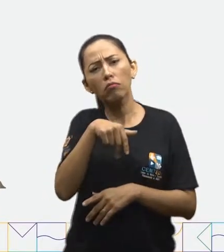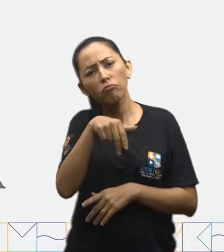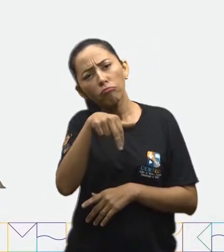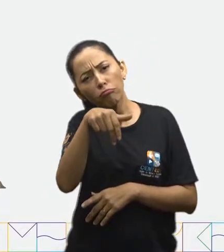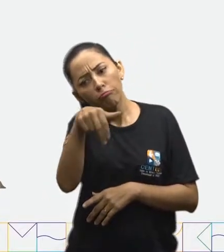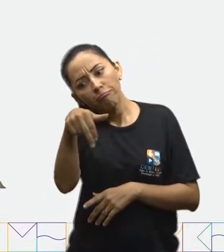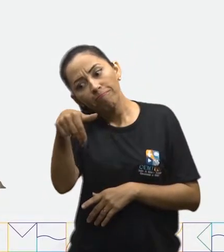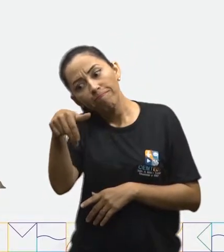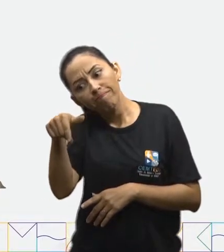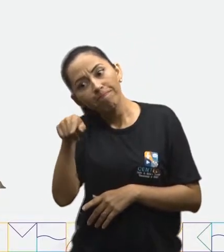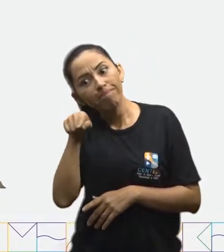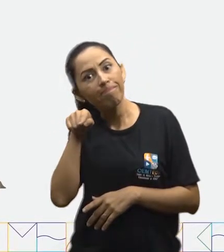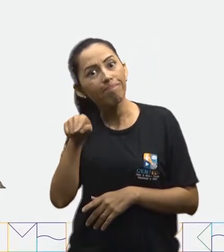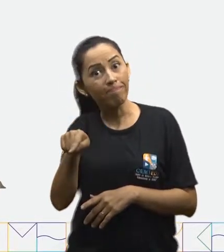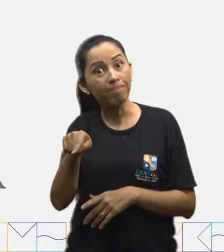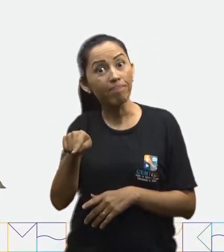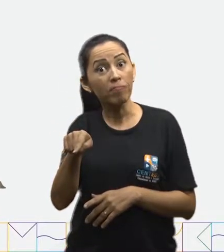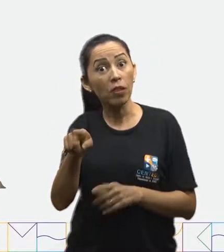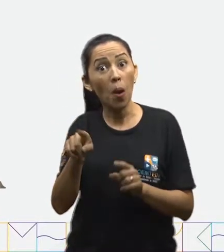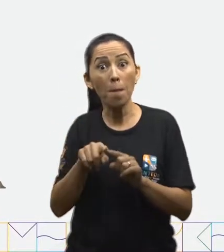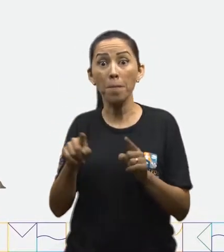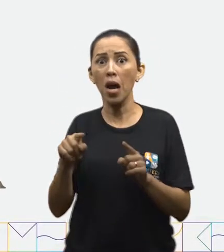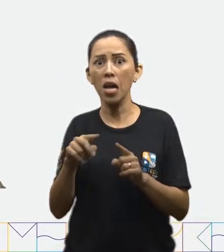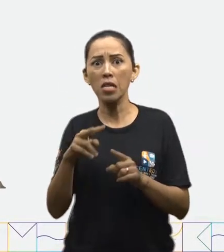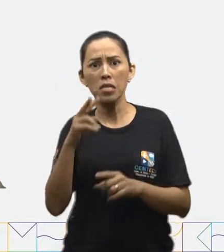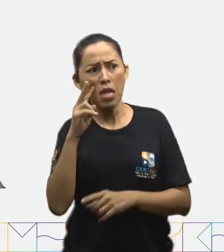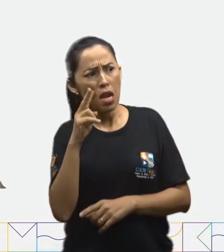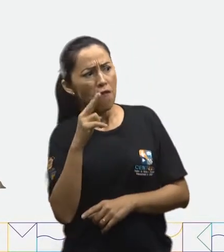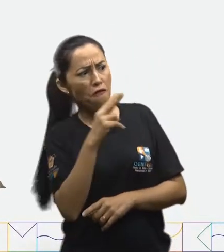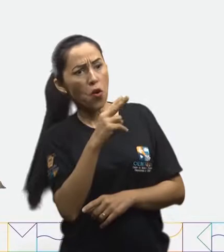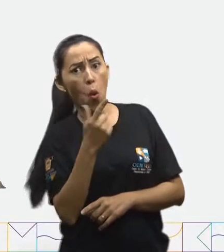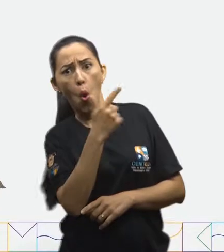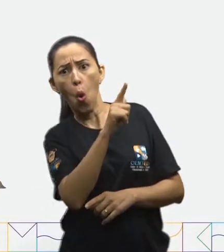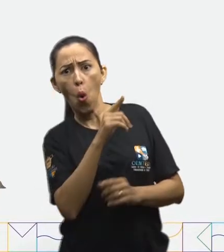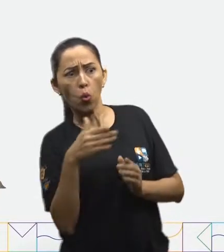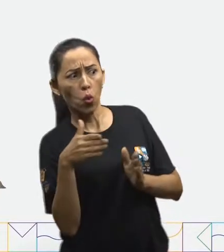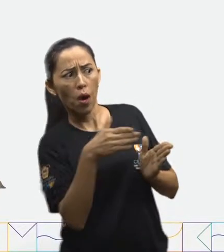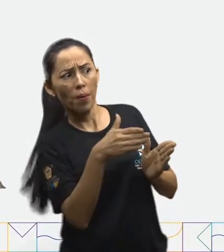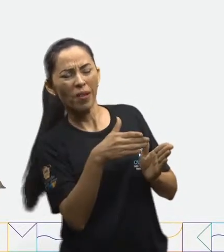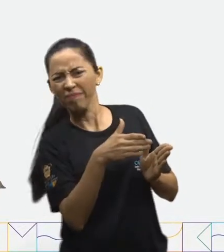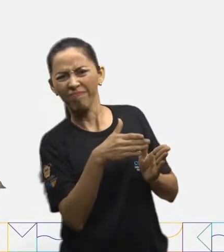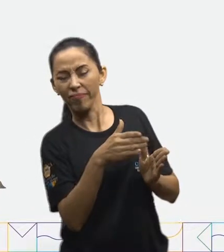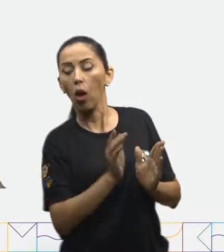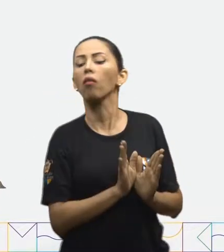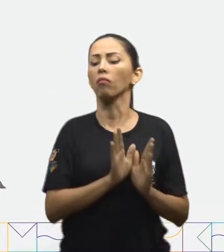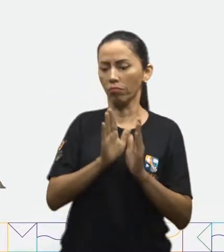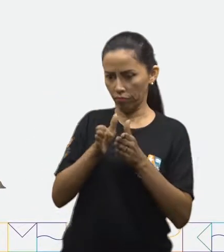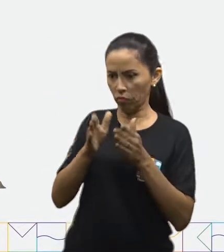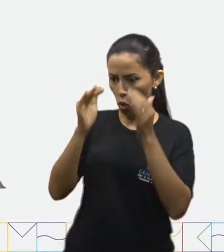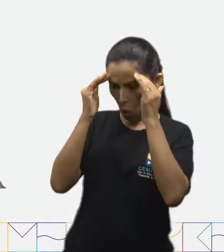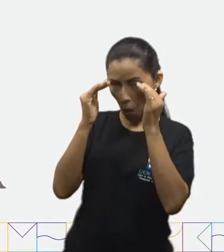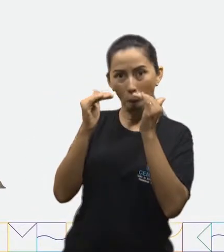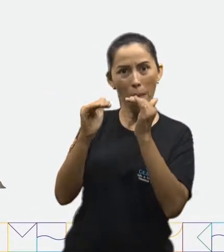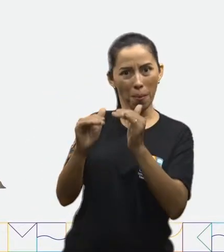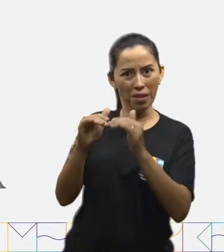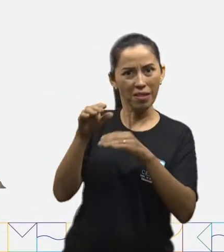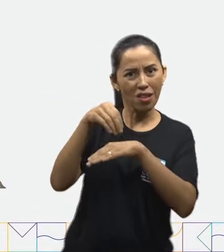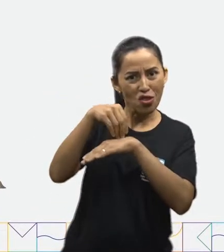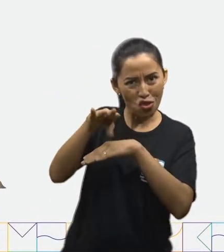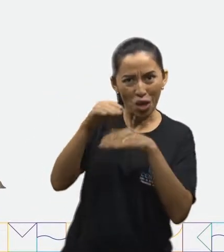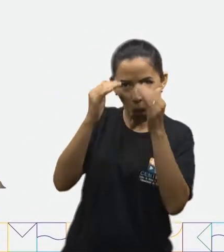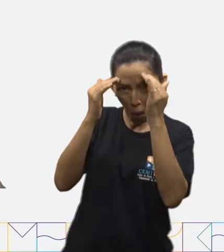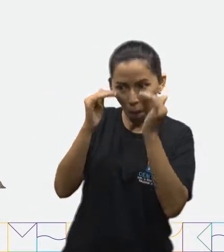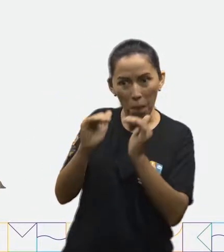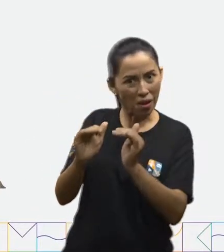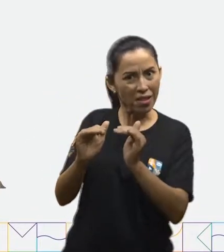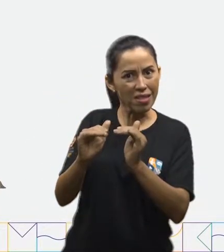e vai seguir. Mas, ele viu um outro caminho ali, mas ele vai seguir o caminho que ele já tinha lido na pista.